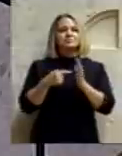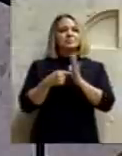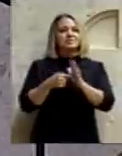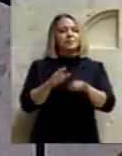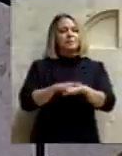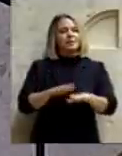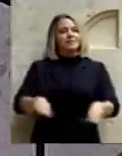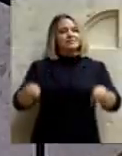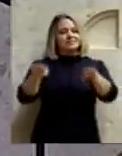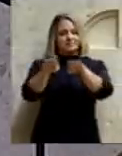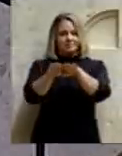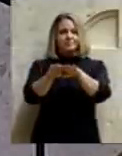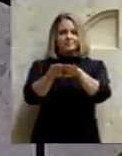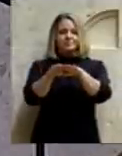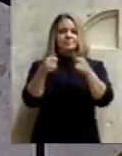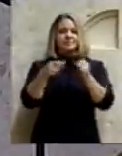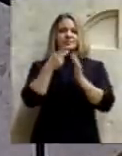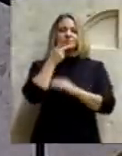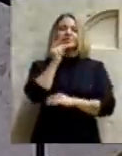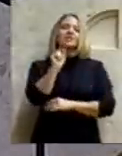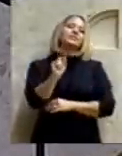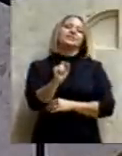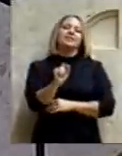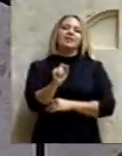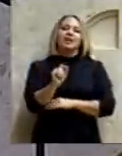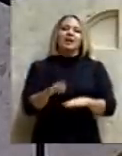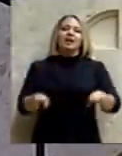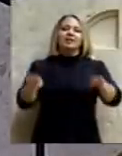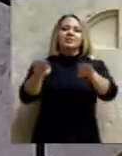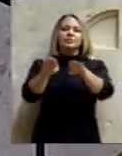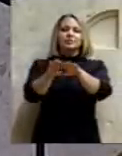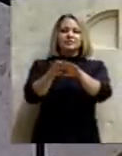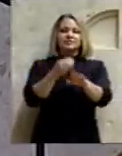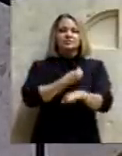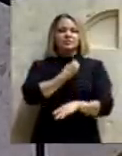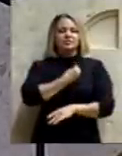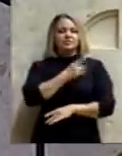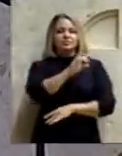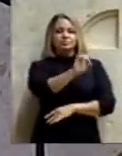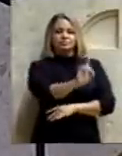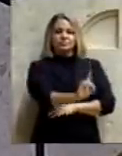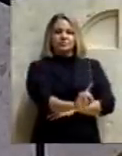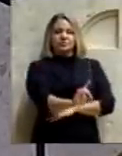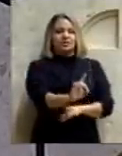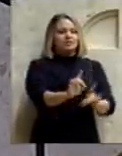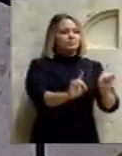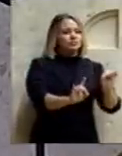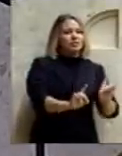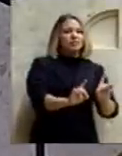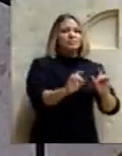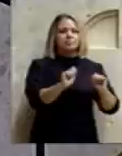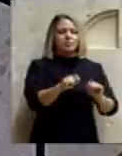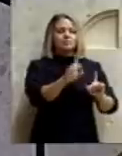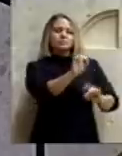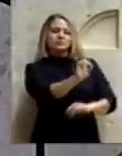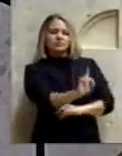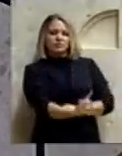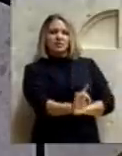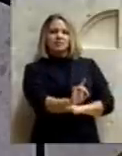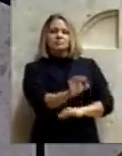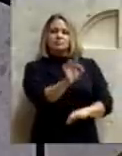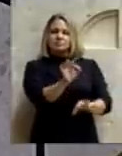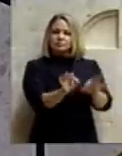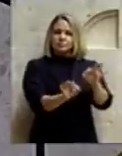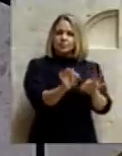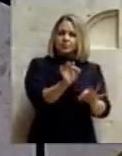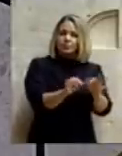igualdade. Vale dizer, a igualdade material de direitos, sejam eles direitos